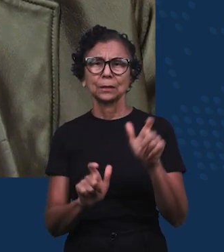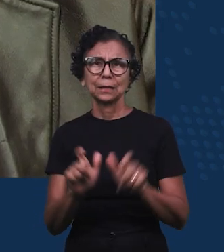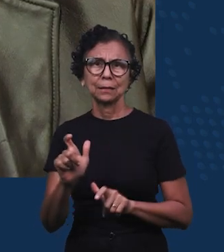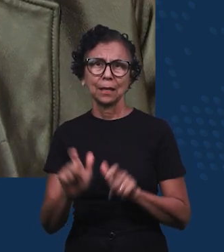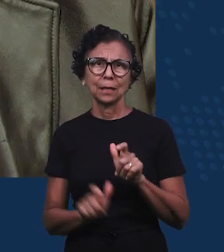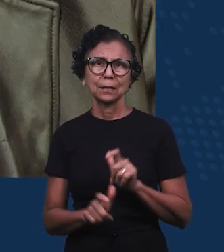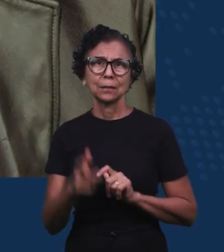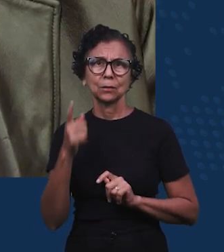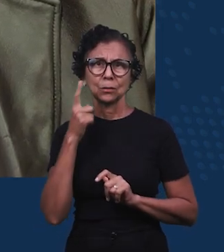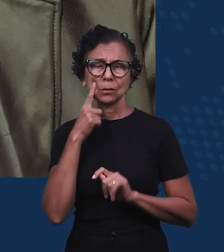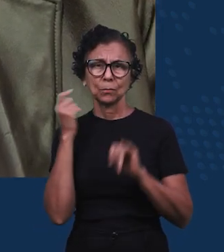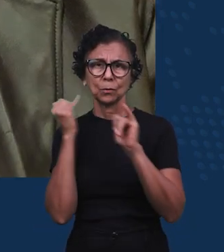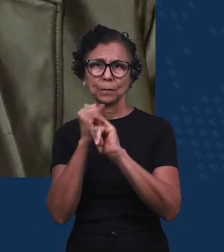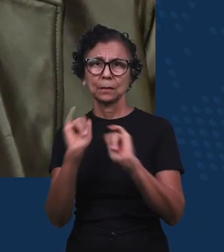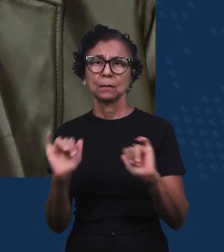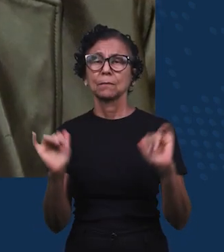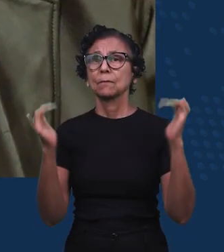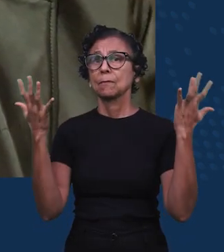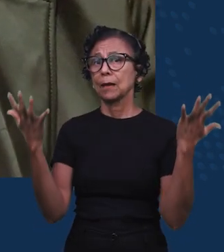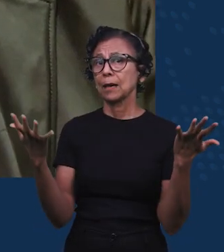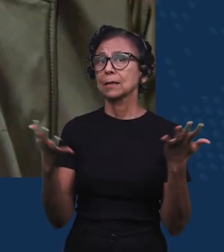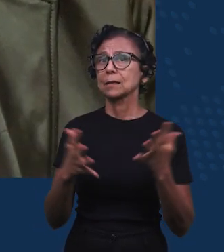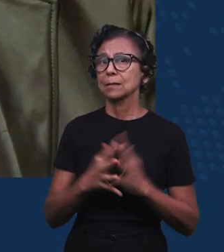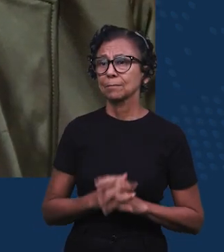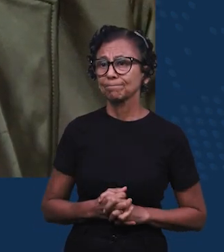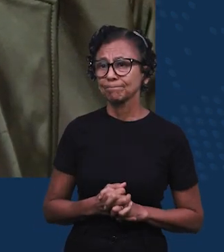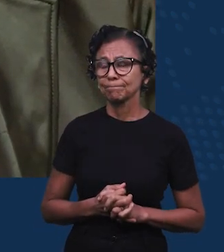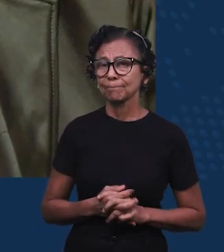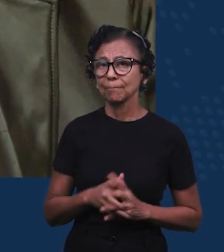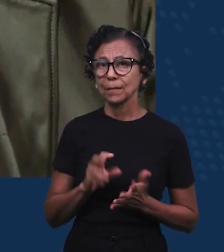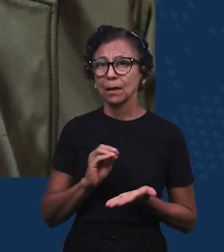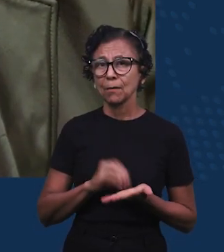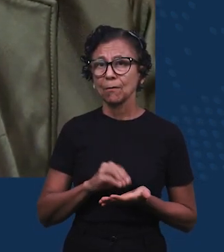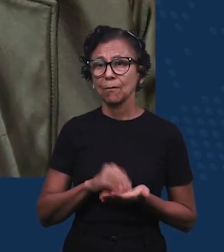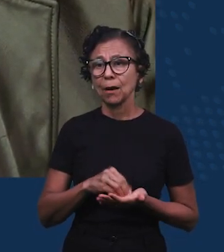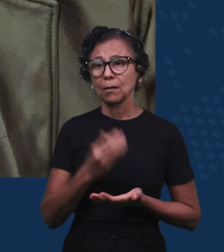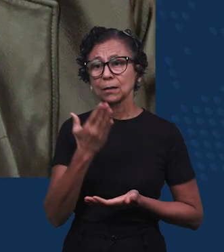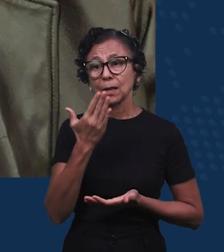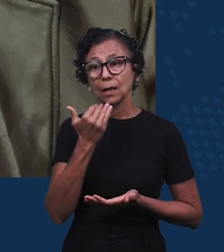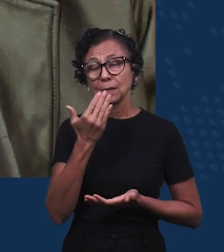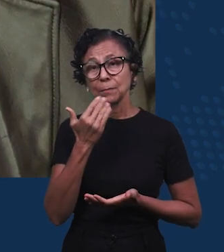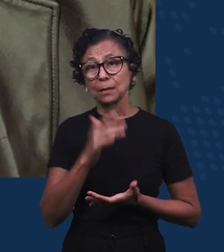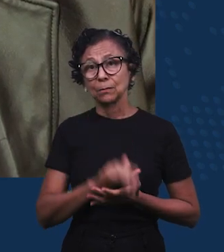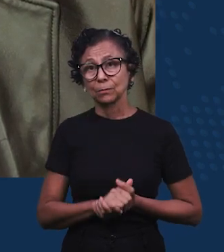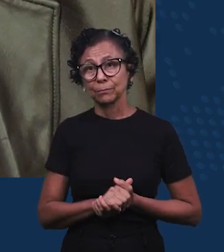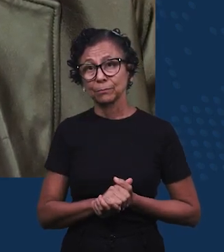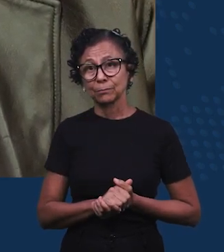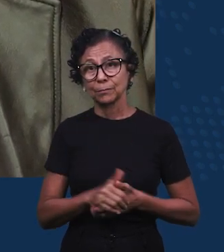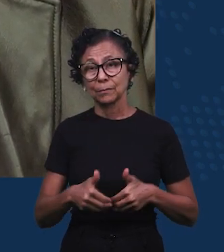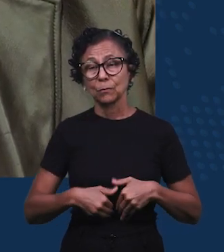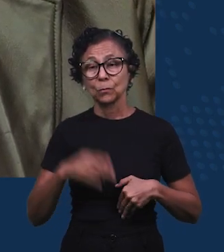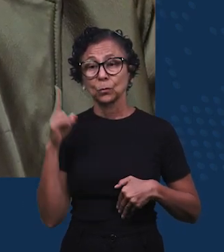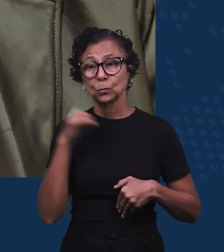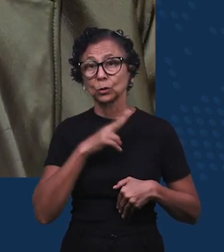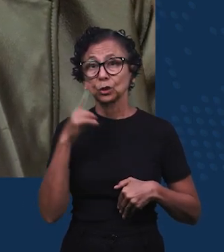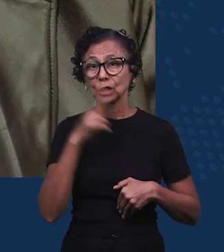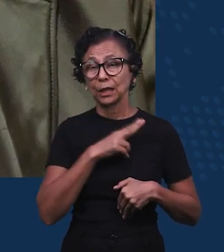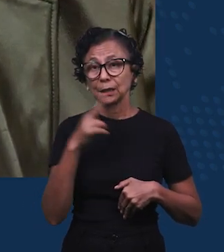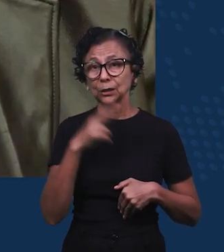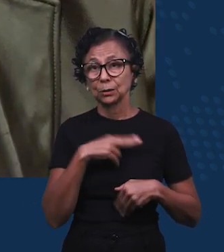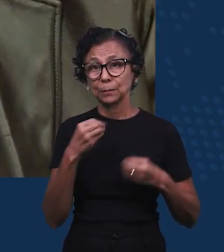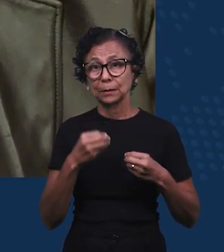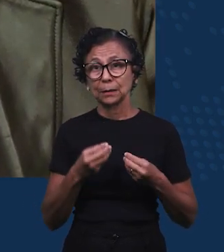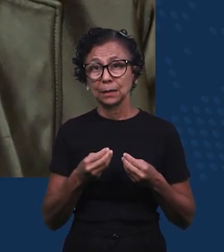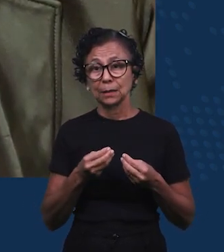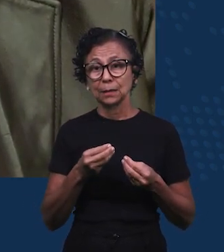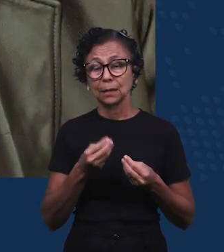e Festas. Precisa distribuir alimentos porque a fome é urgente. Agora temos